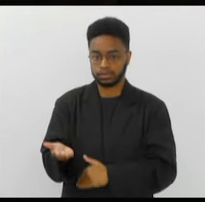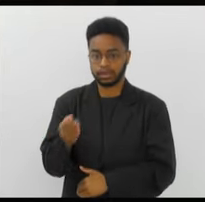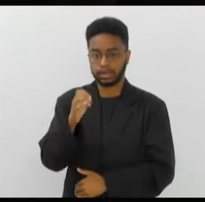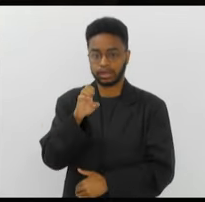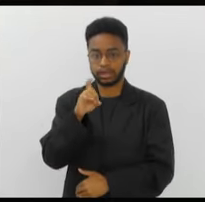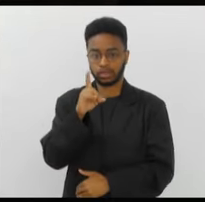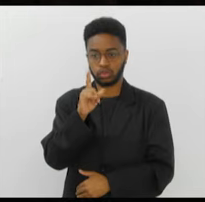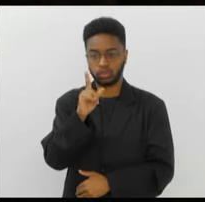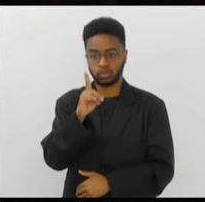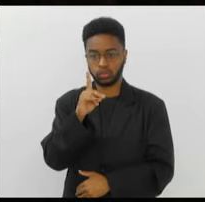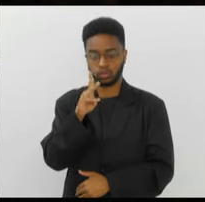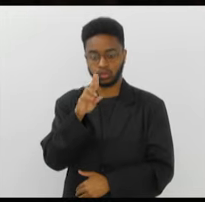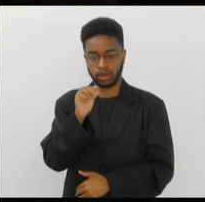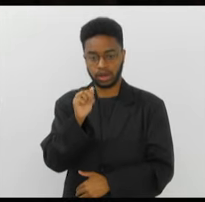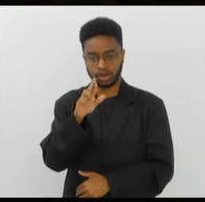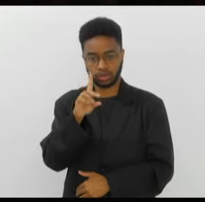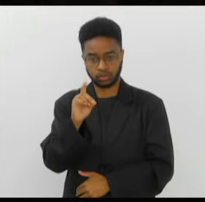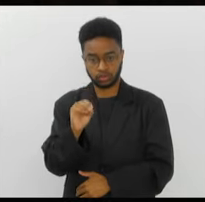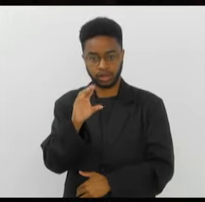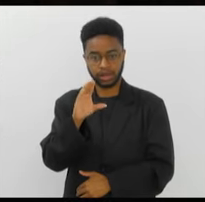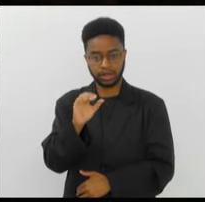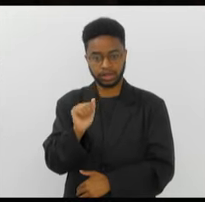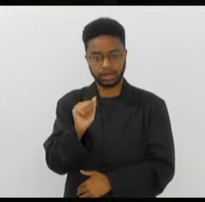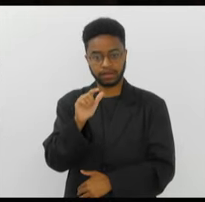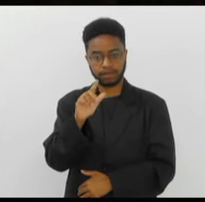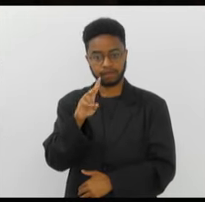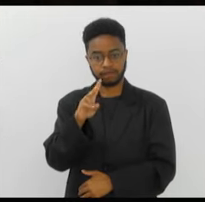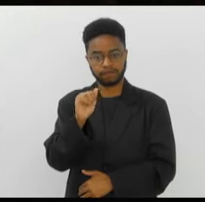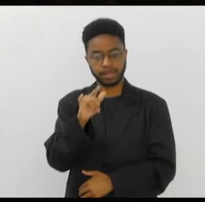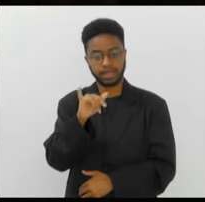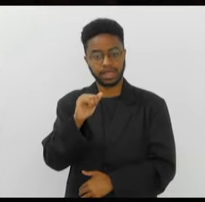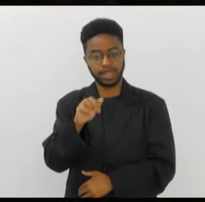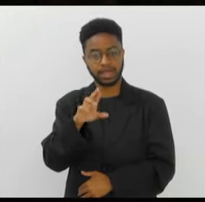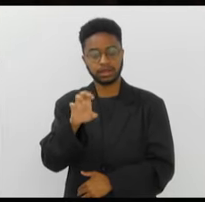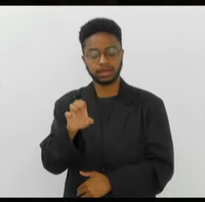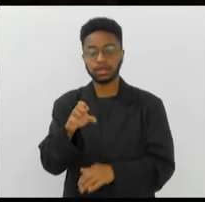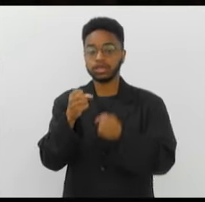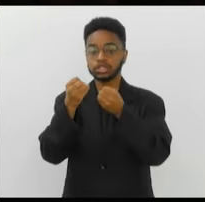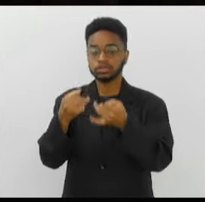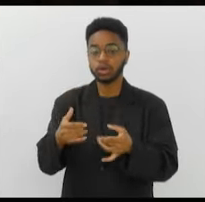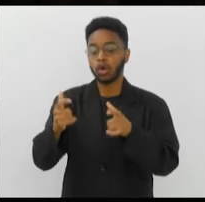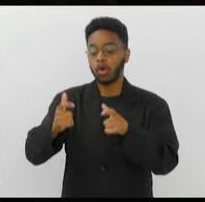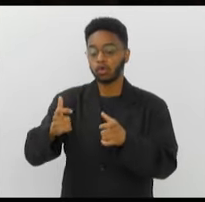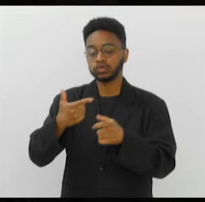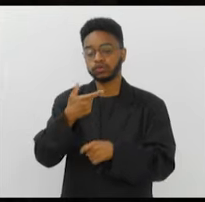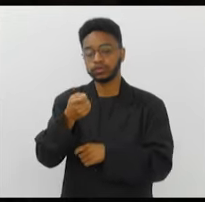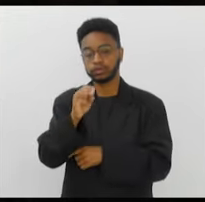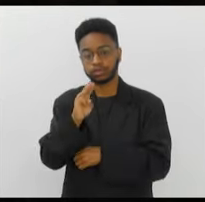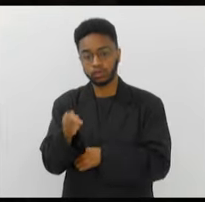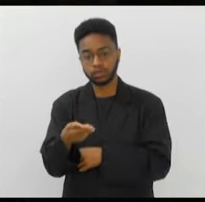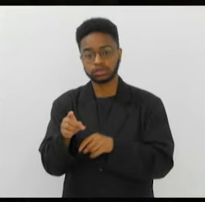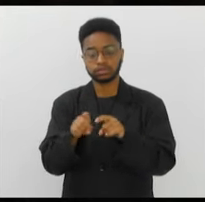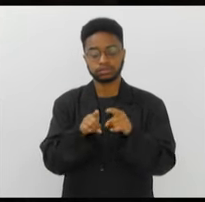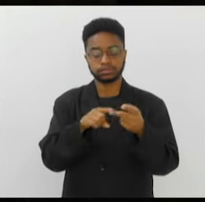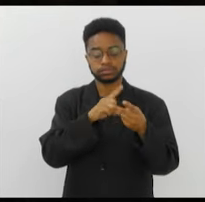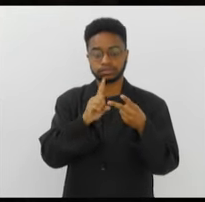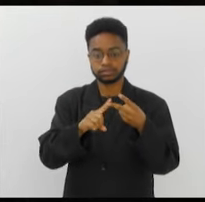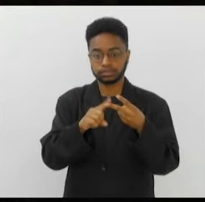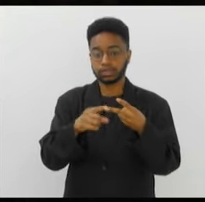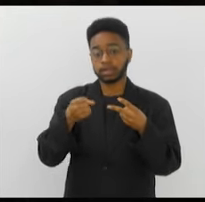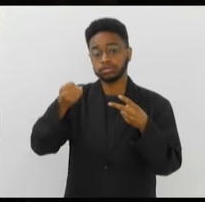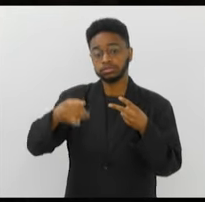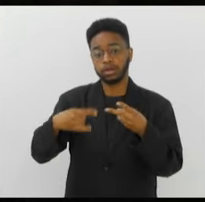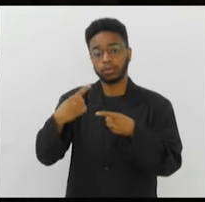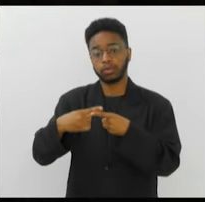Eduardo Cavalieri é que possa explicar onde estão os 20 milhões, explicar por que Eduardo Paes não